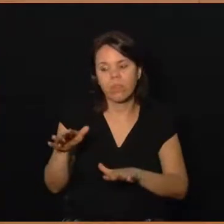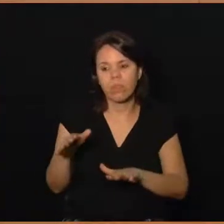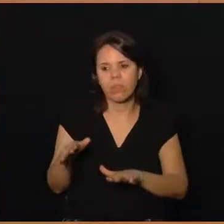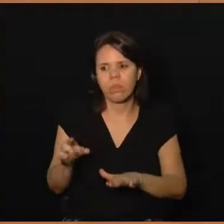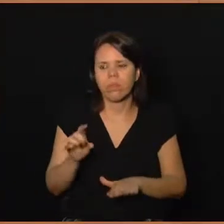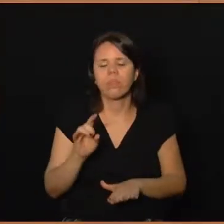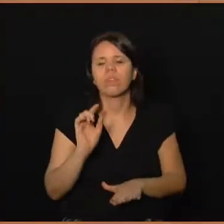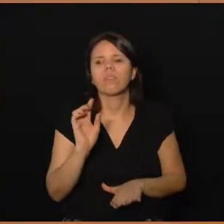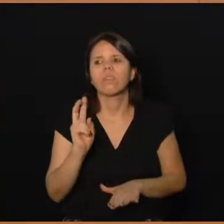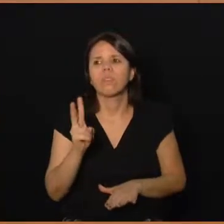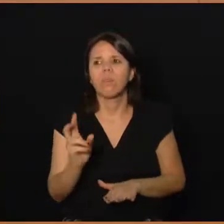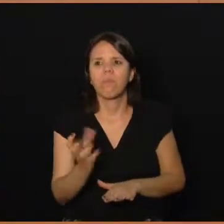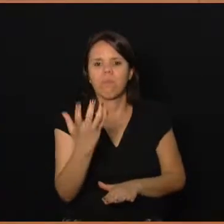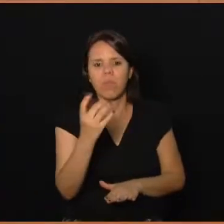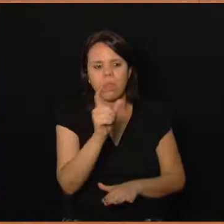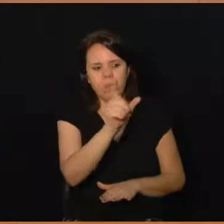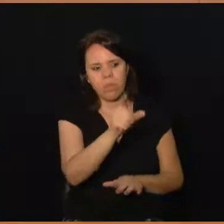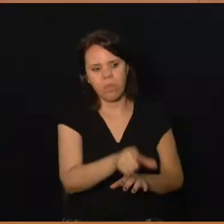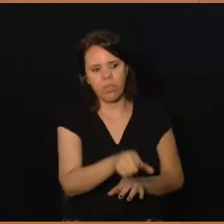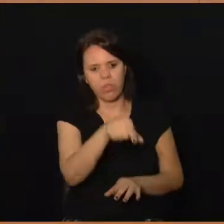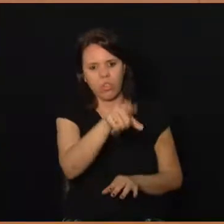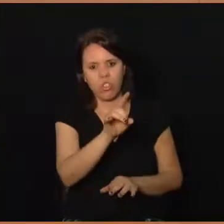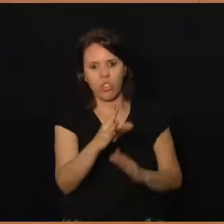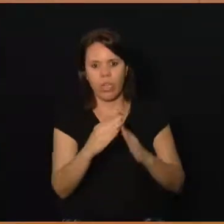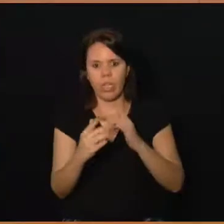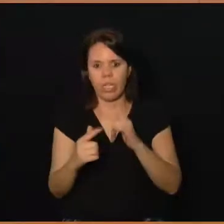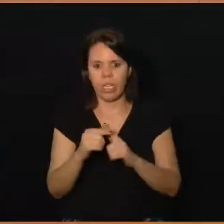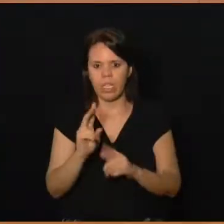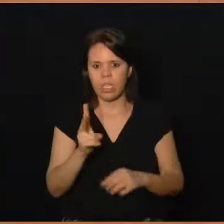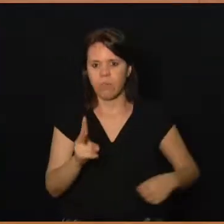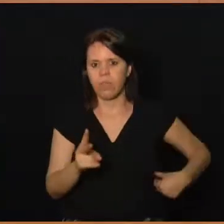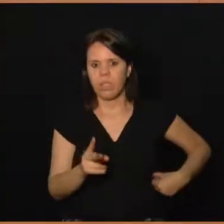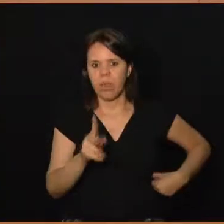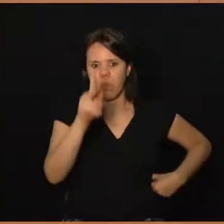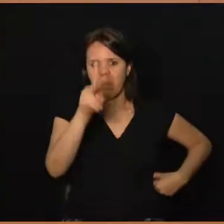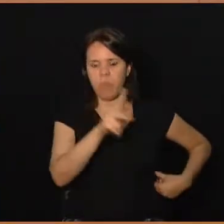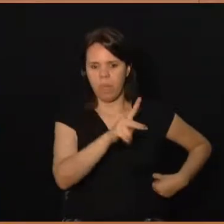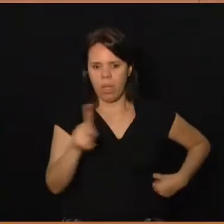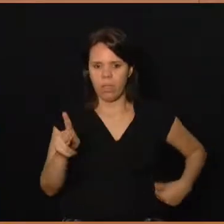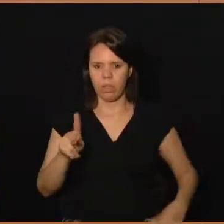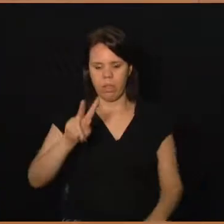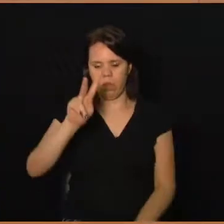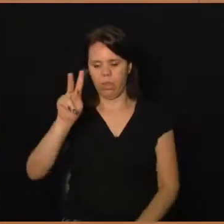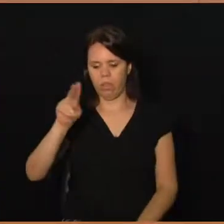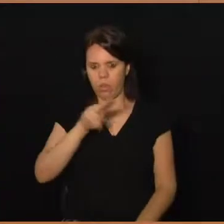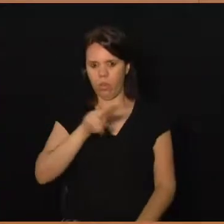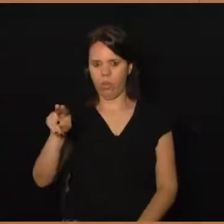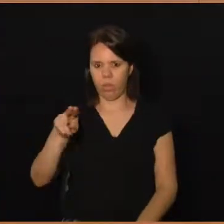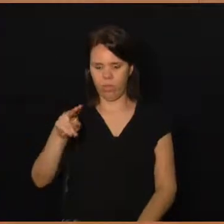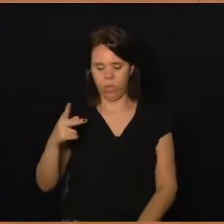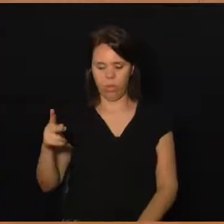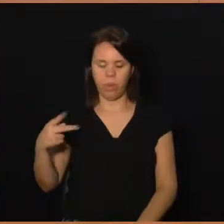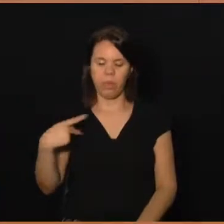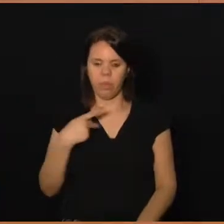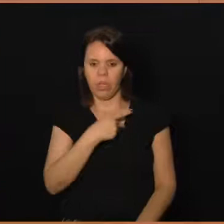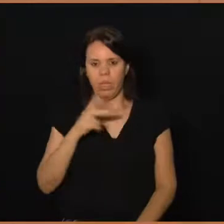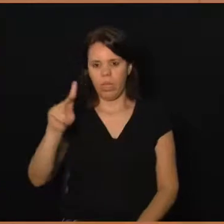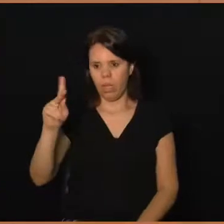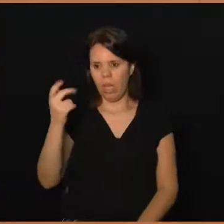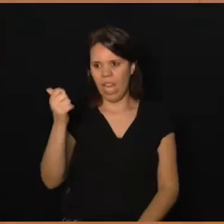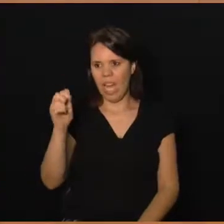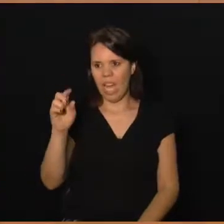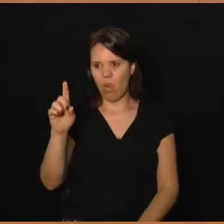sempre pessoas ligadas às igrejas, né? Então apareceu um padre, que é o padre Haroldo Ram, e apareceu um pastor, no caso o pastor Aguiar, da